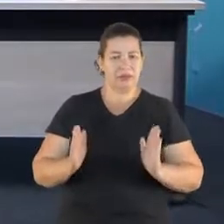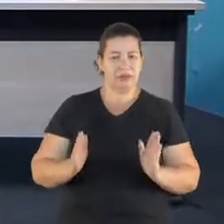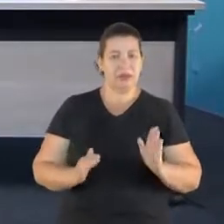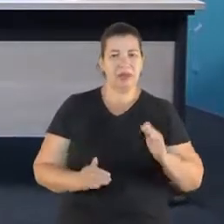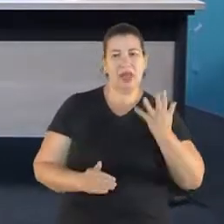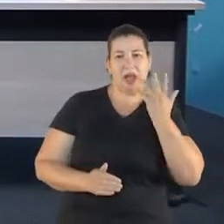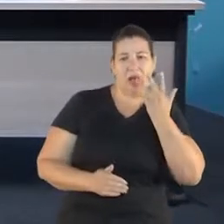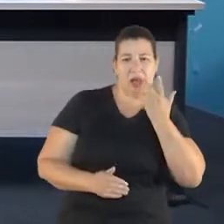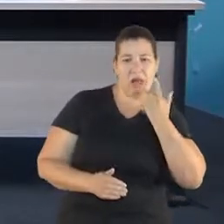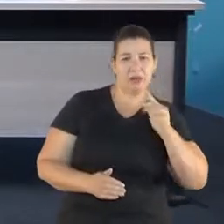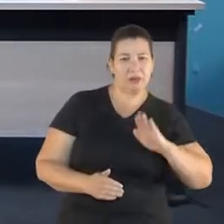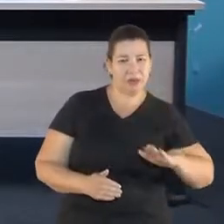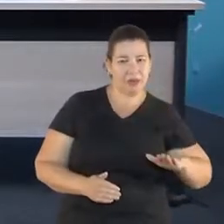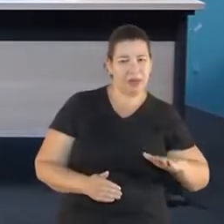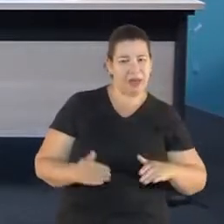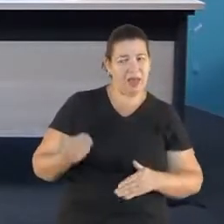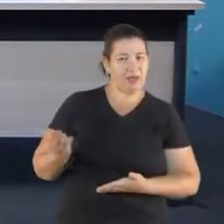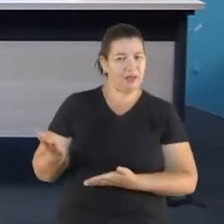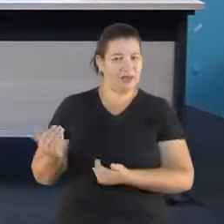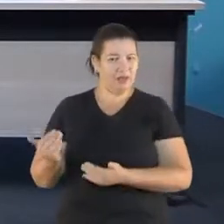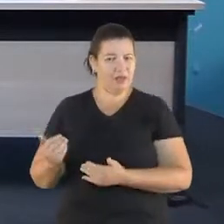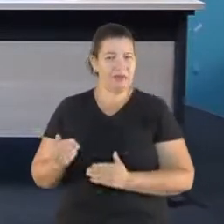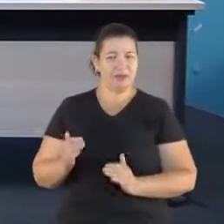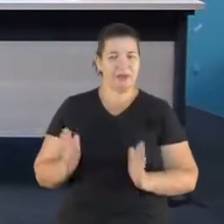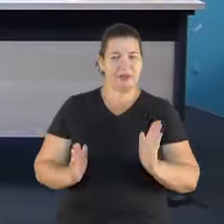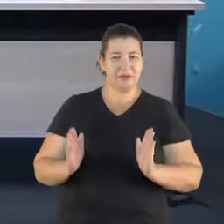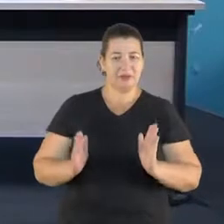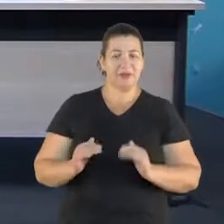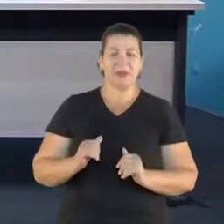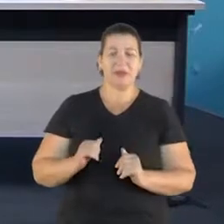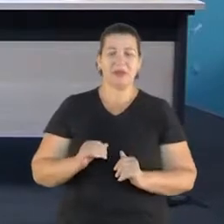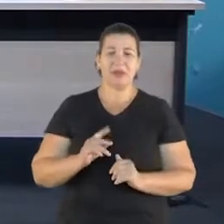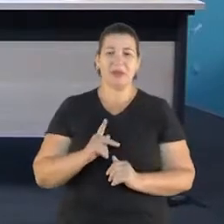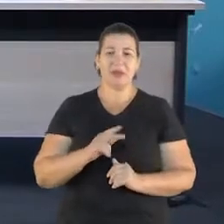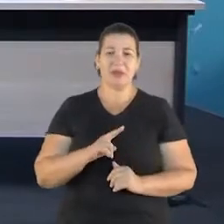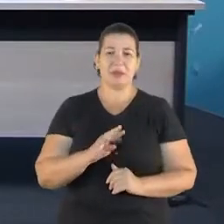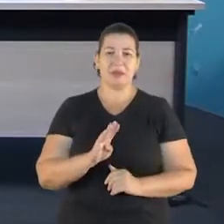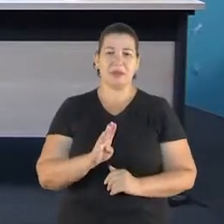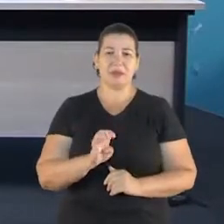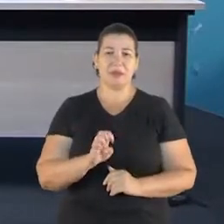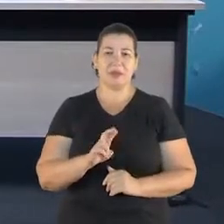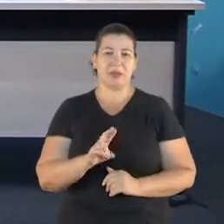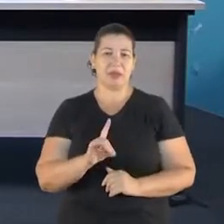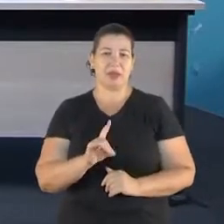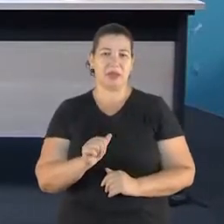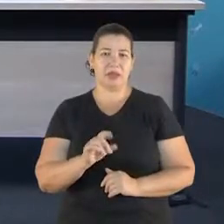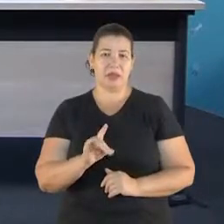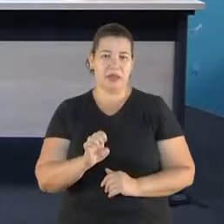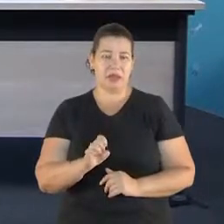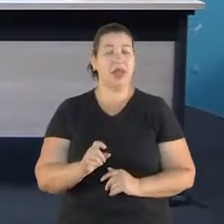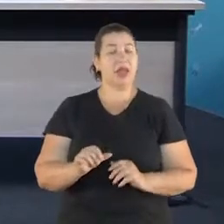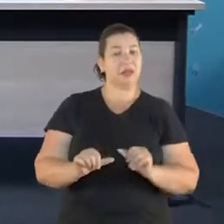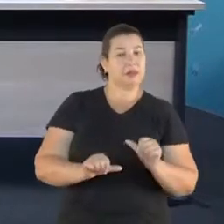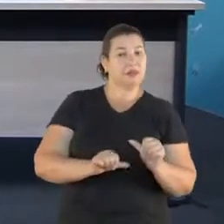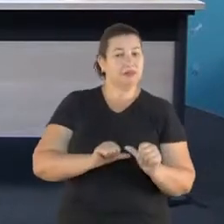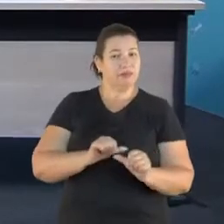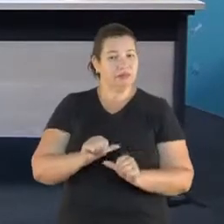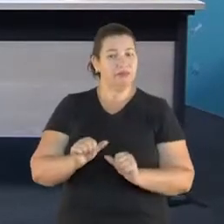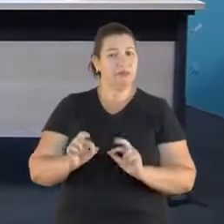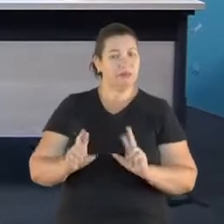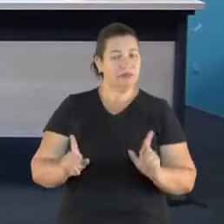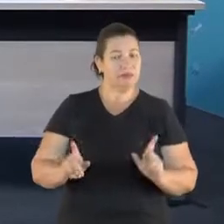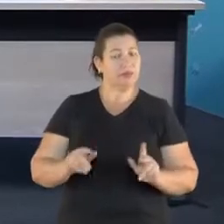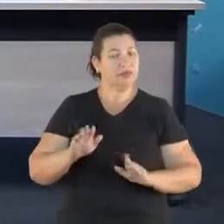adolescência ela é denominada puberdade. Porém, o fim da puberdade e o início da adolescência ela pode variar, pois as mudanças elas não estão